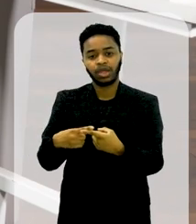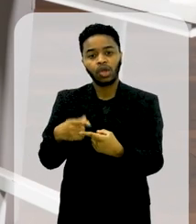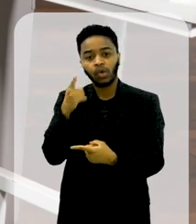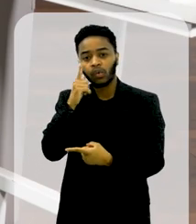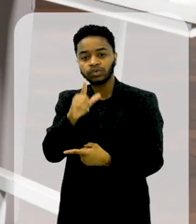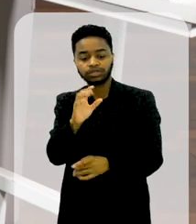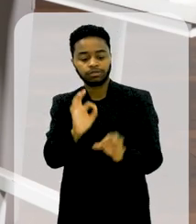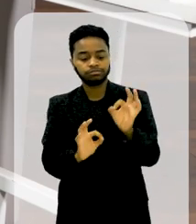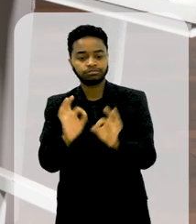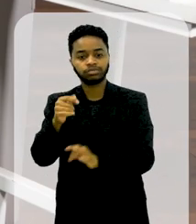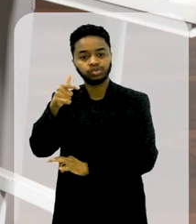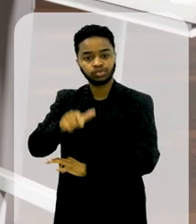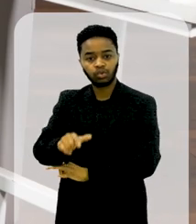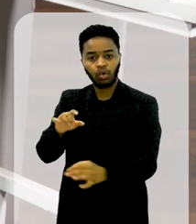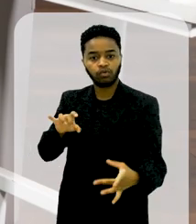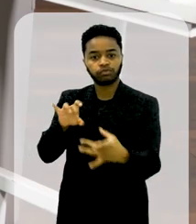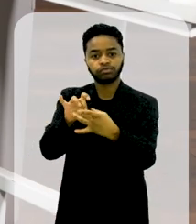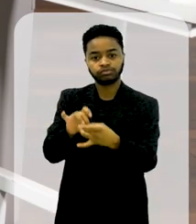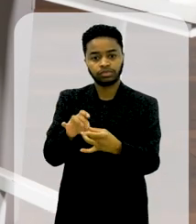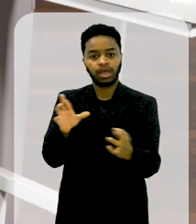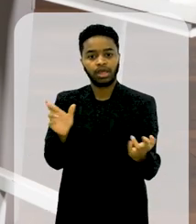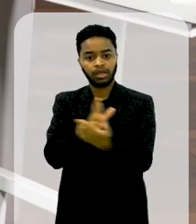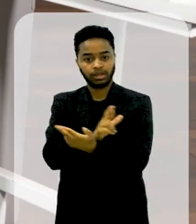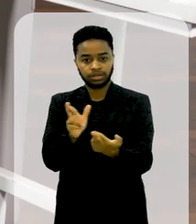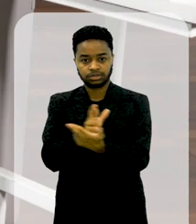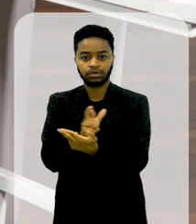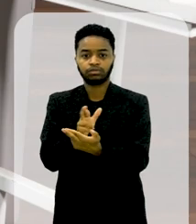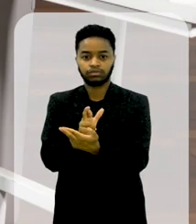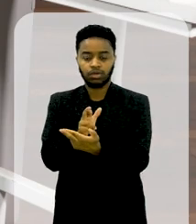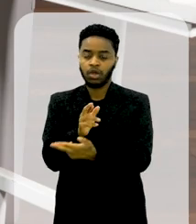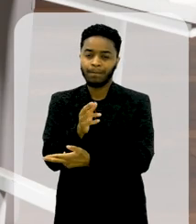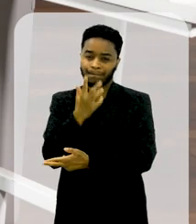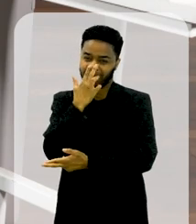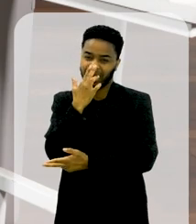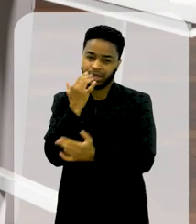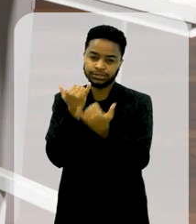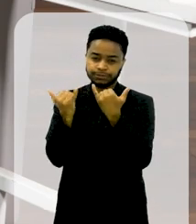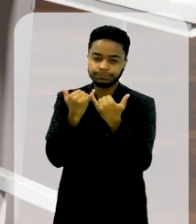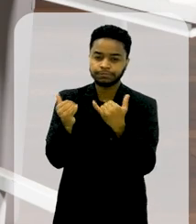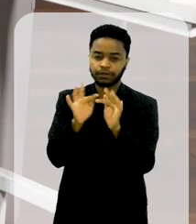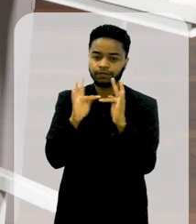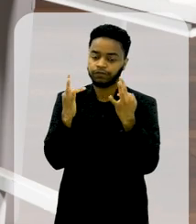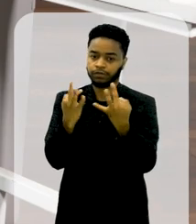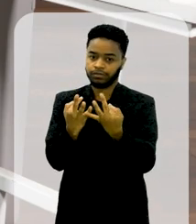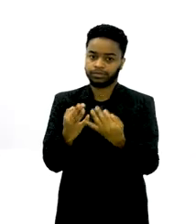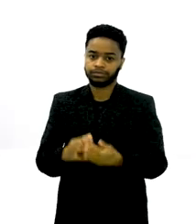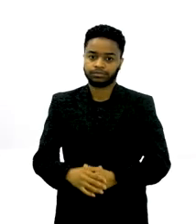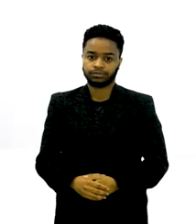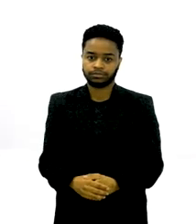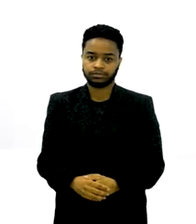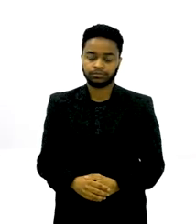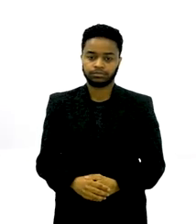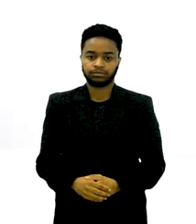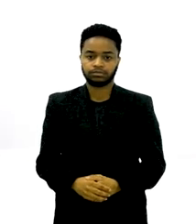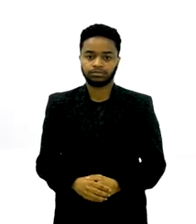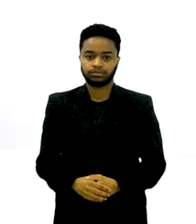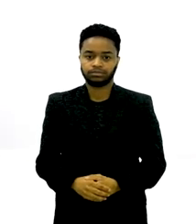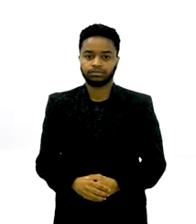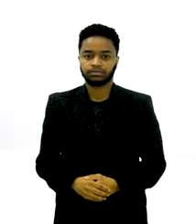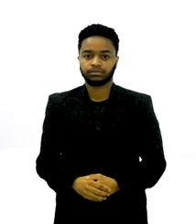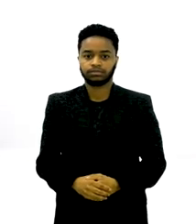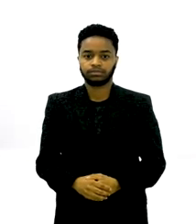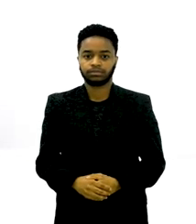eh reconstruir esses laços afetivos uma relação quase familiar quase familiar E além disso